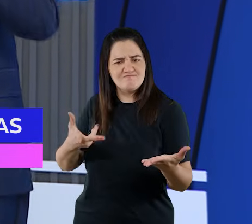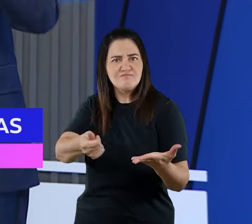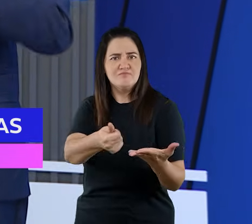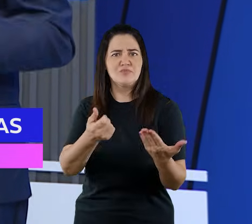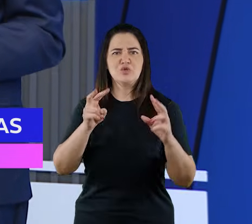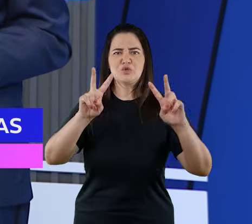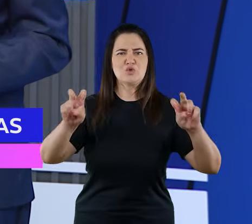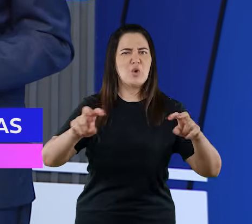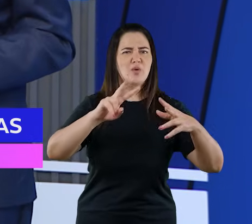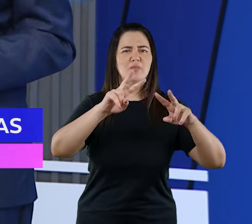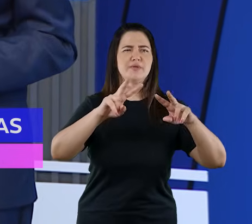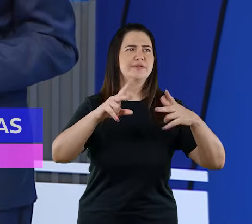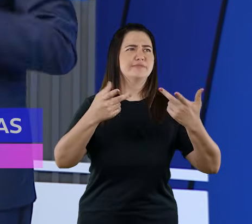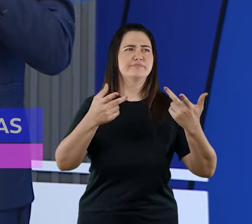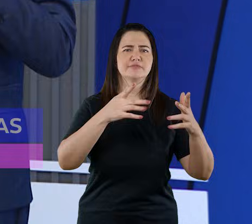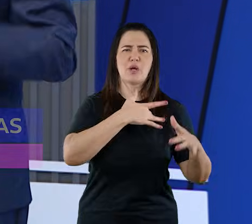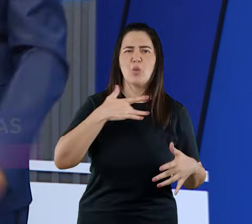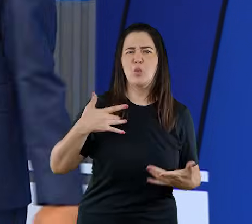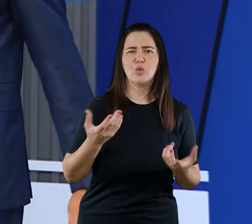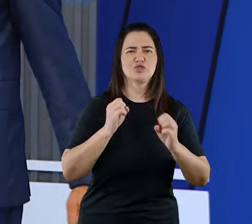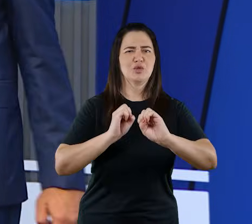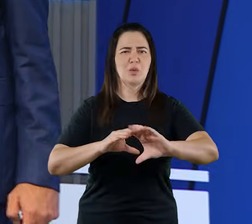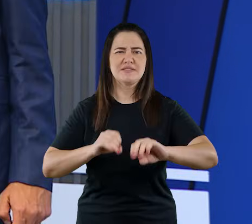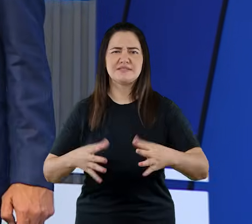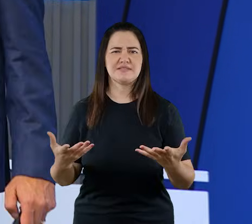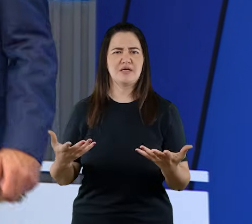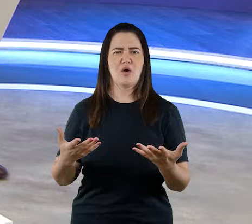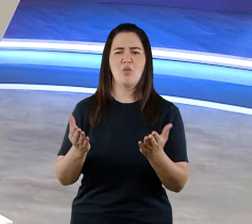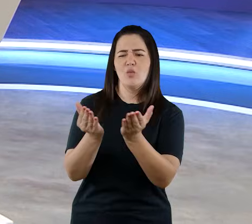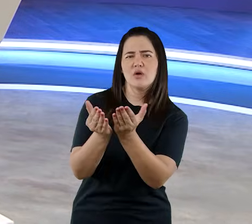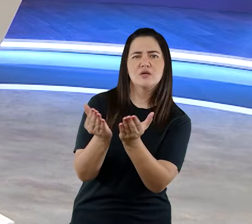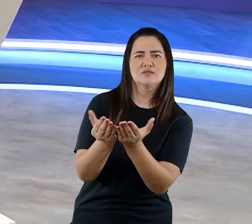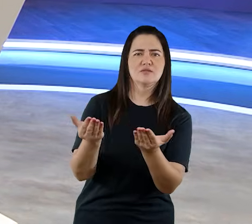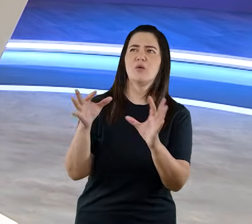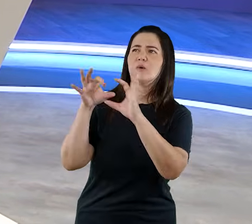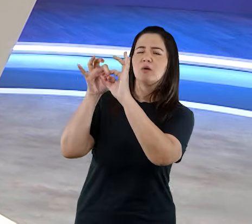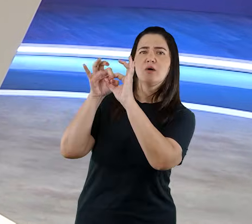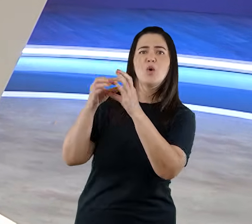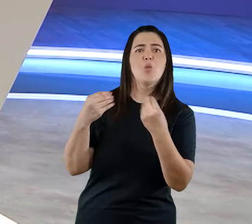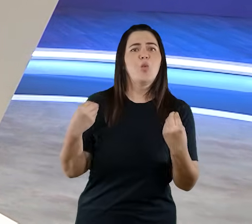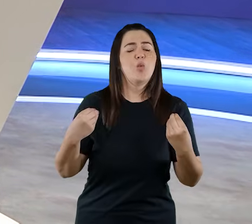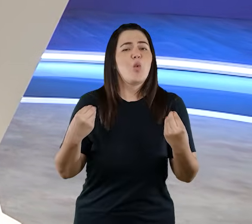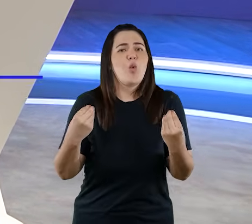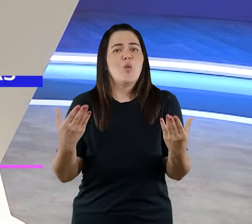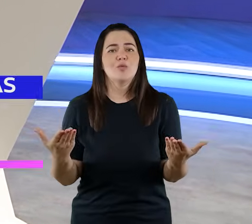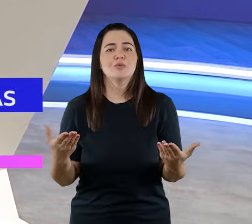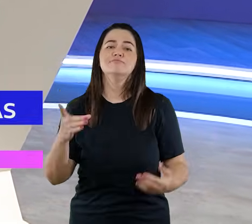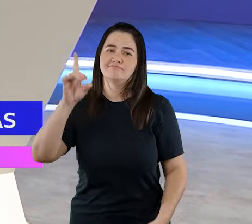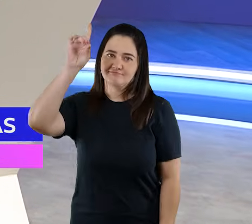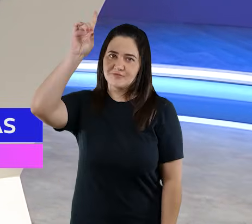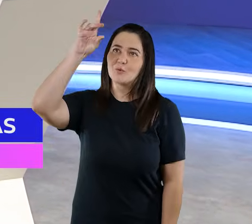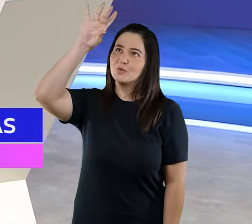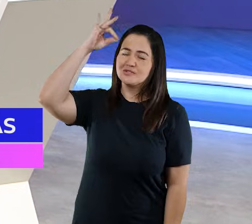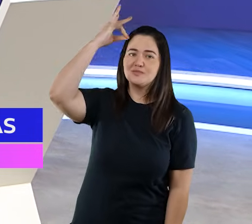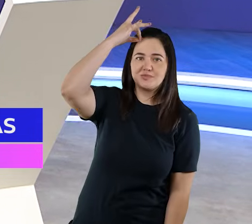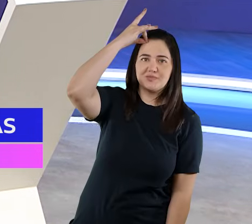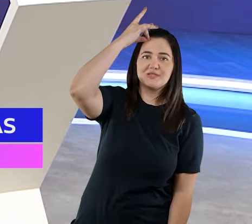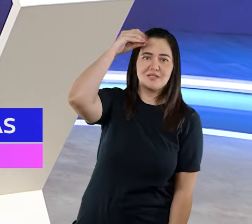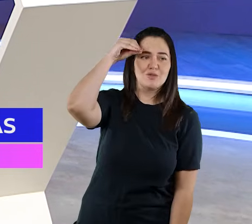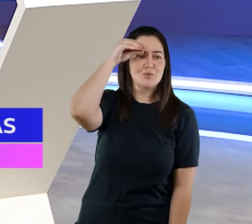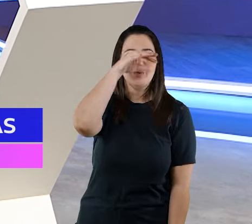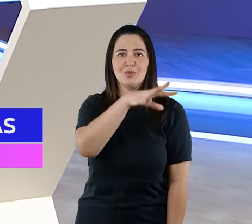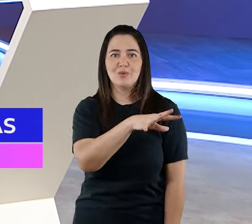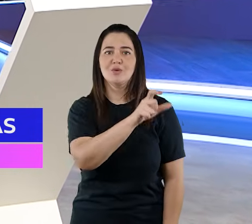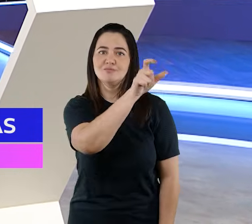que impressiona e toca muitos corações. Falando sobre Ellen White, a Igreja Adventista